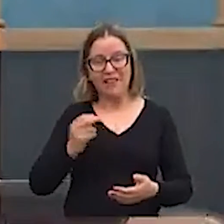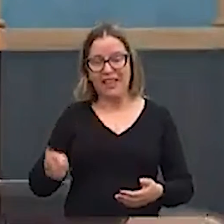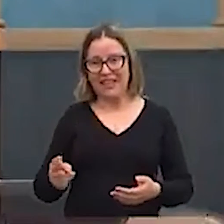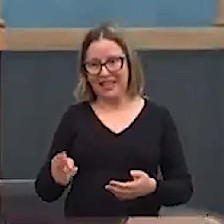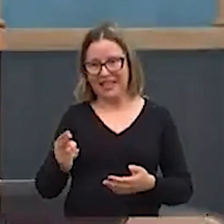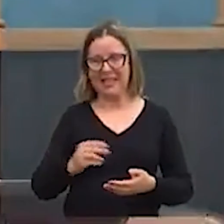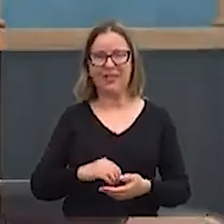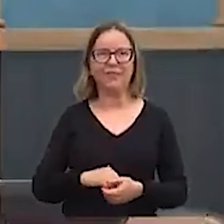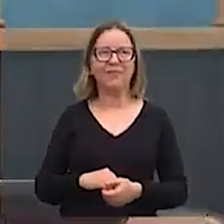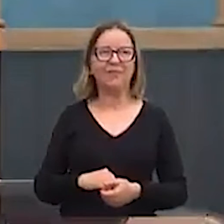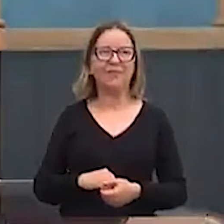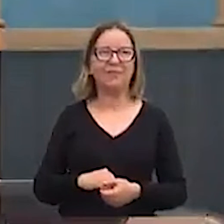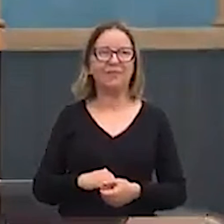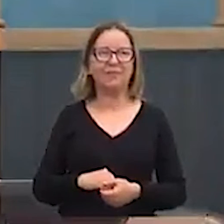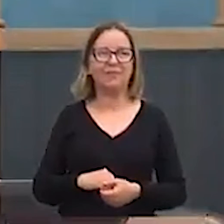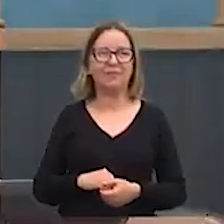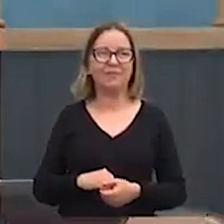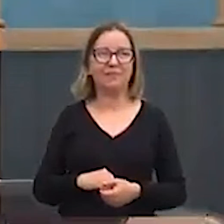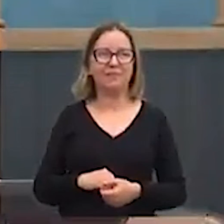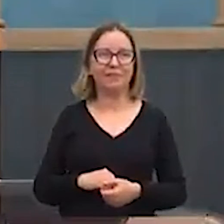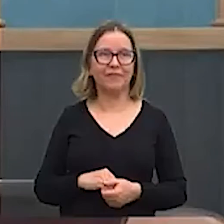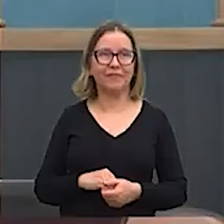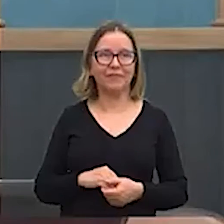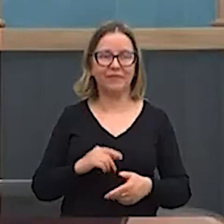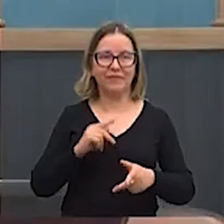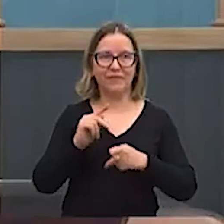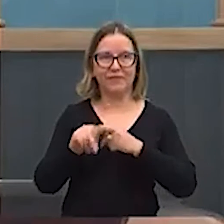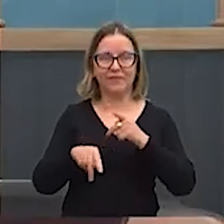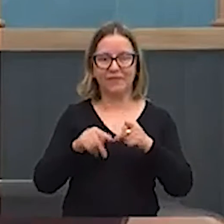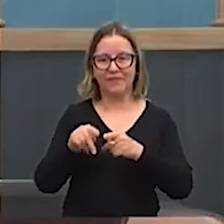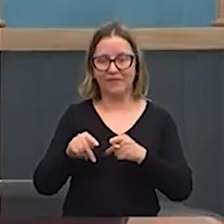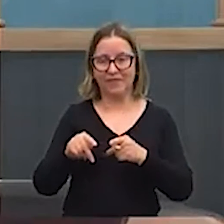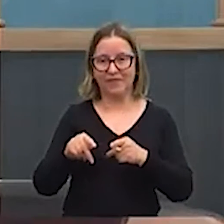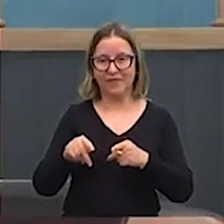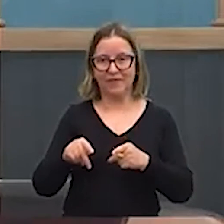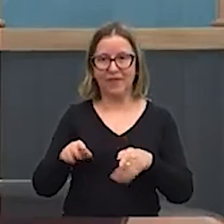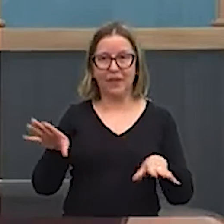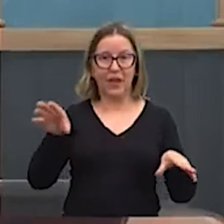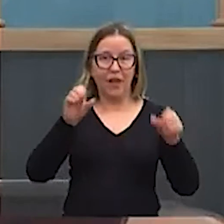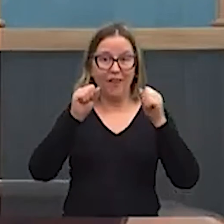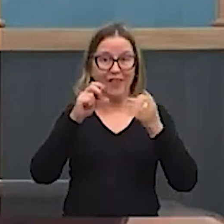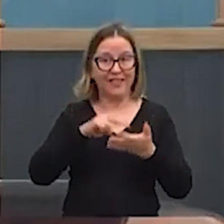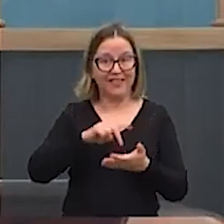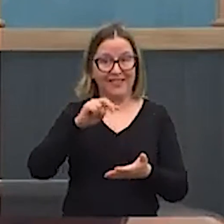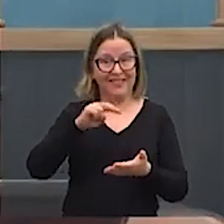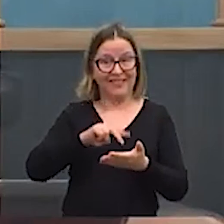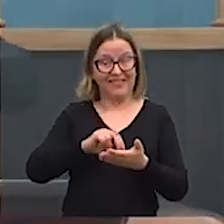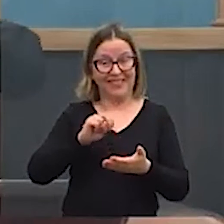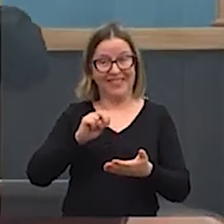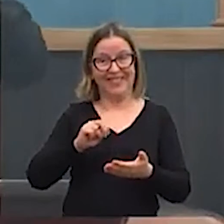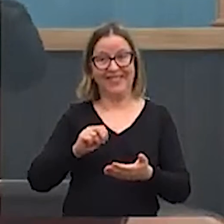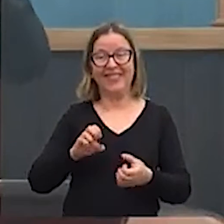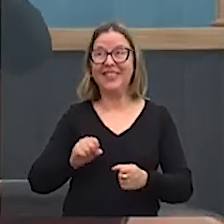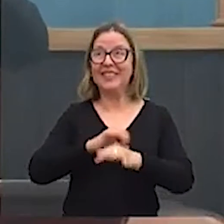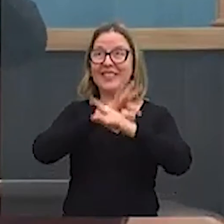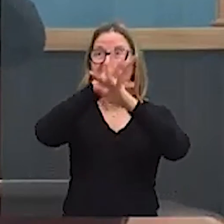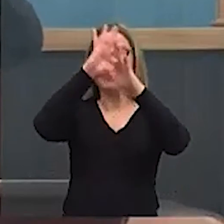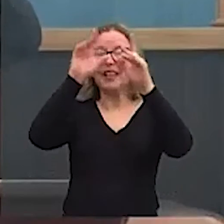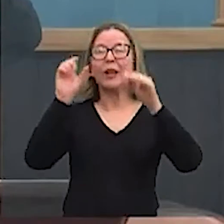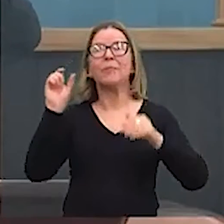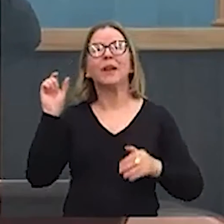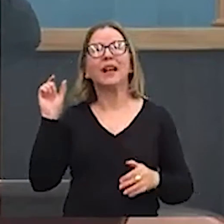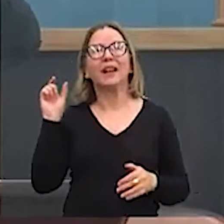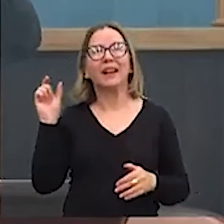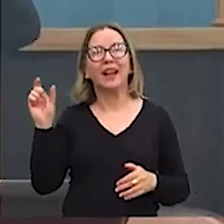só? Olha só, os gentios ouvindo isto regozijavam-se e glorificavam